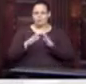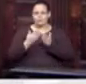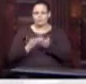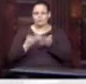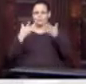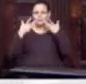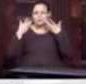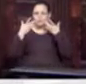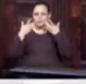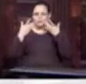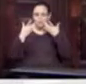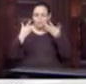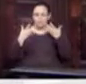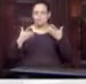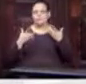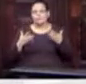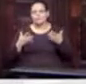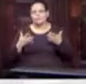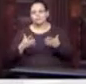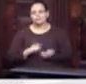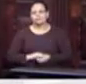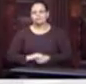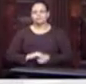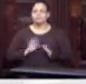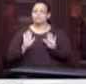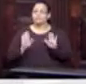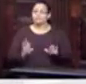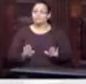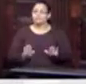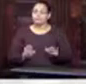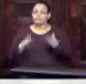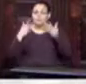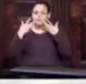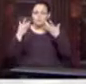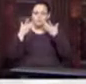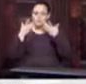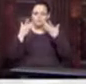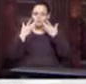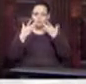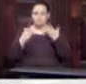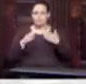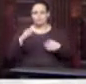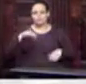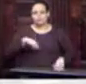se era tudo inaceitável, mas o Teatro Municipal,